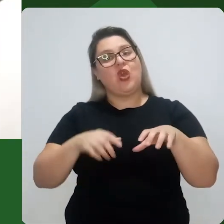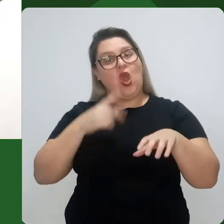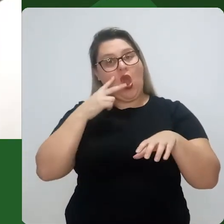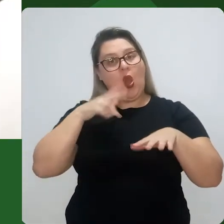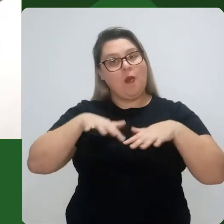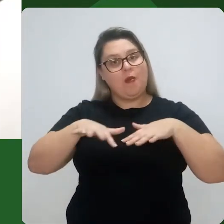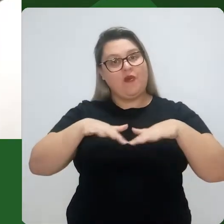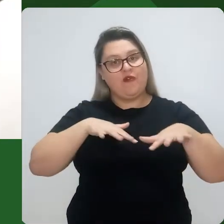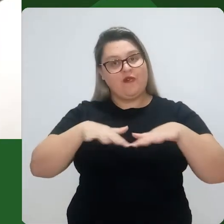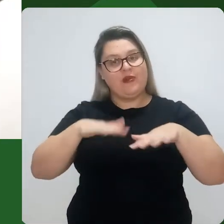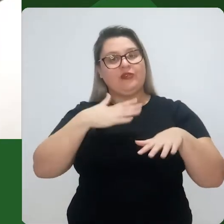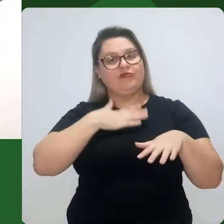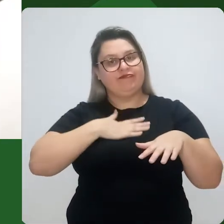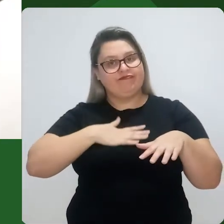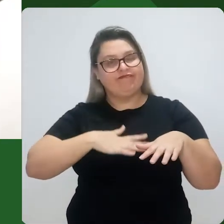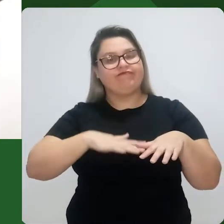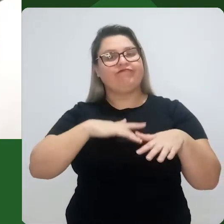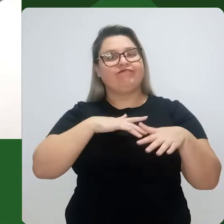Veja o movimento